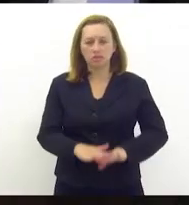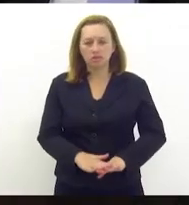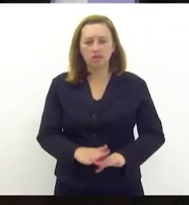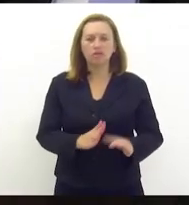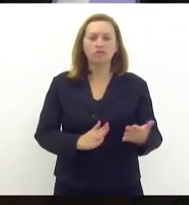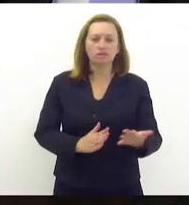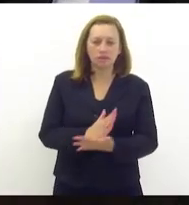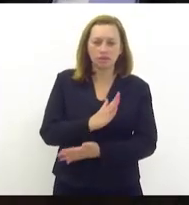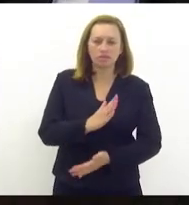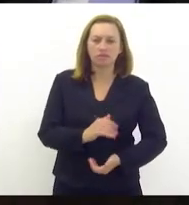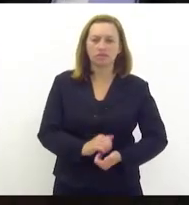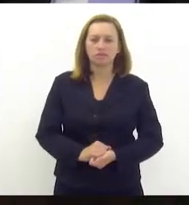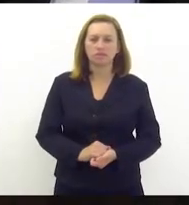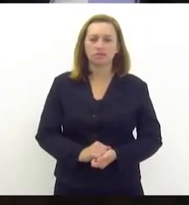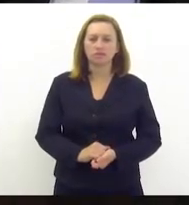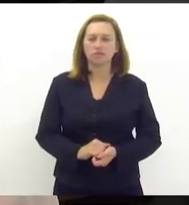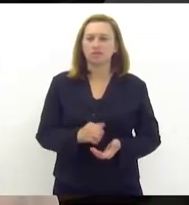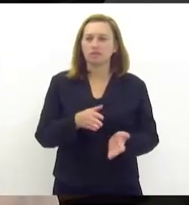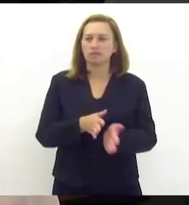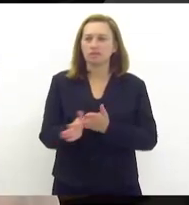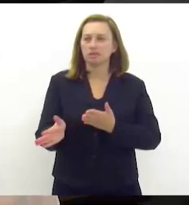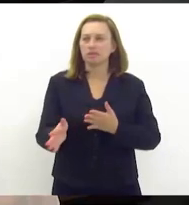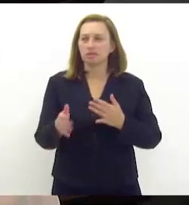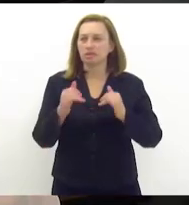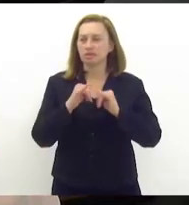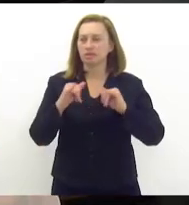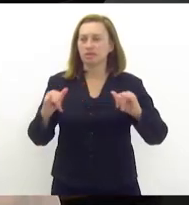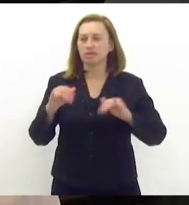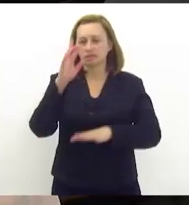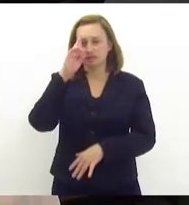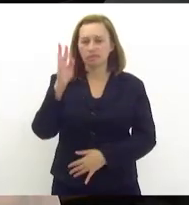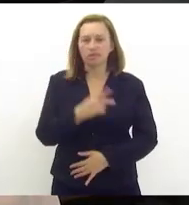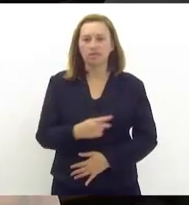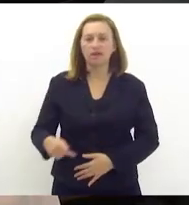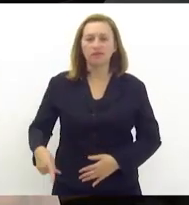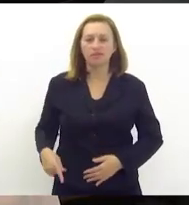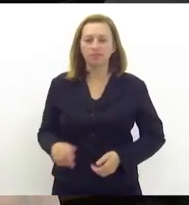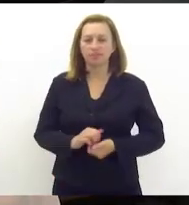aprovado vai ao autógrafo declaração do presidente declaração